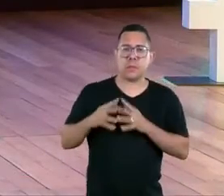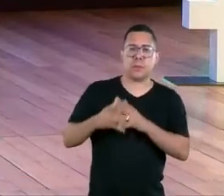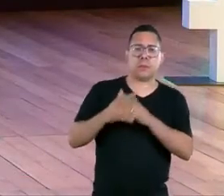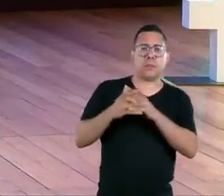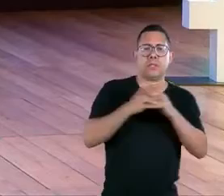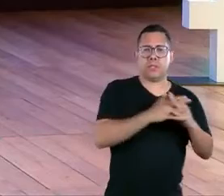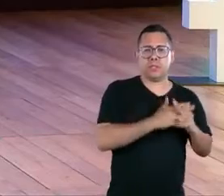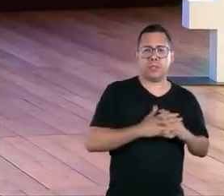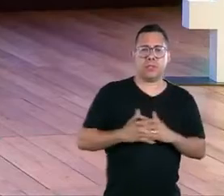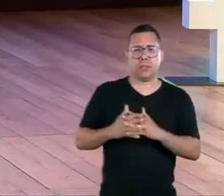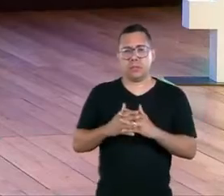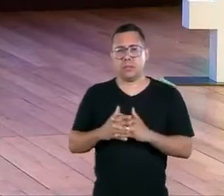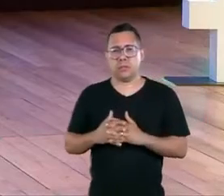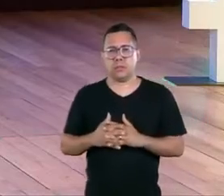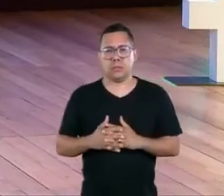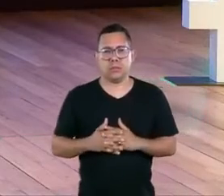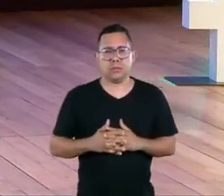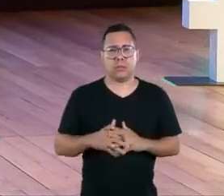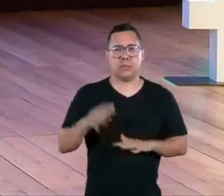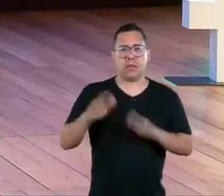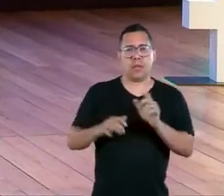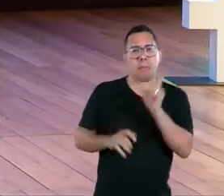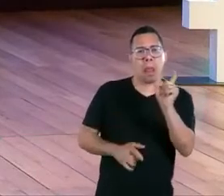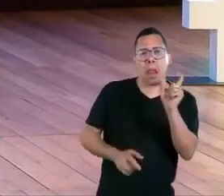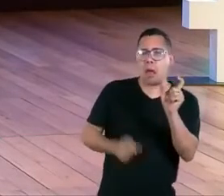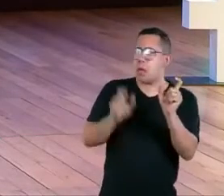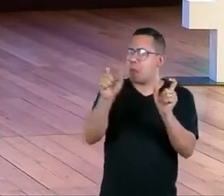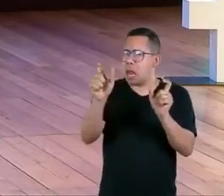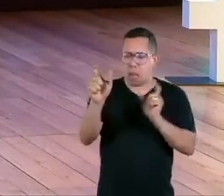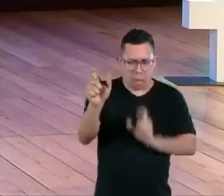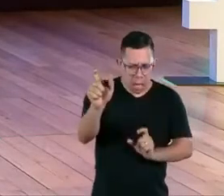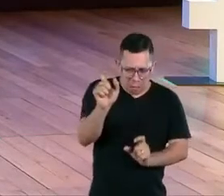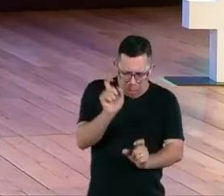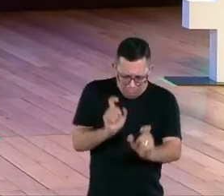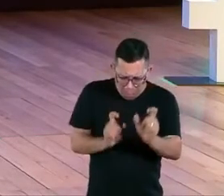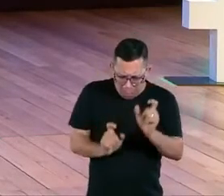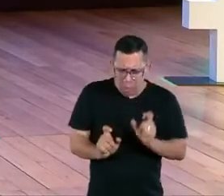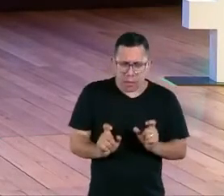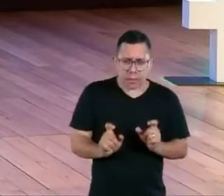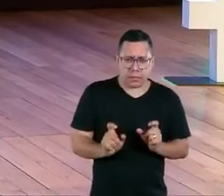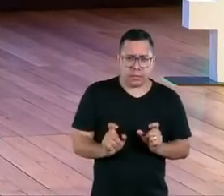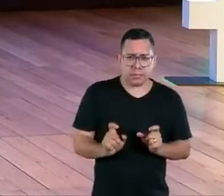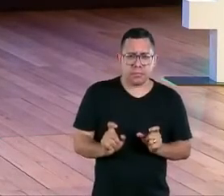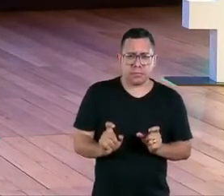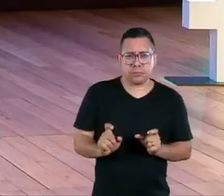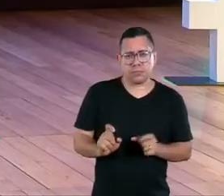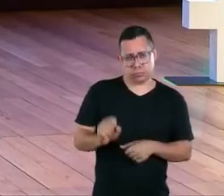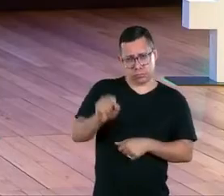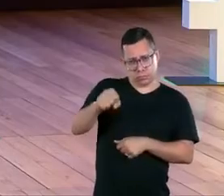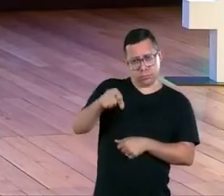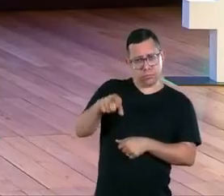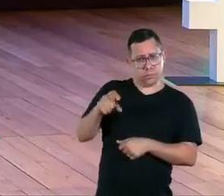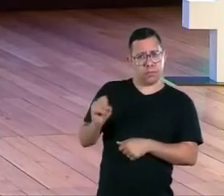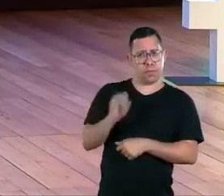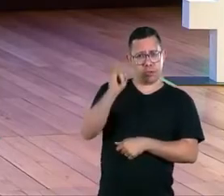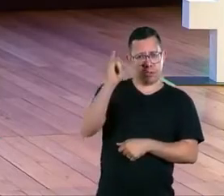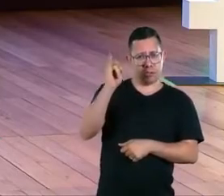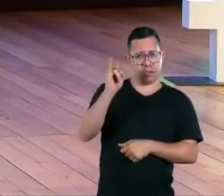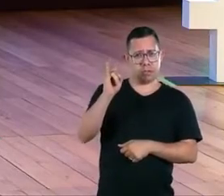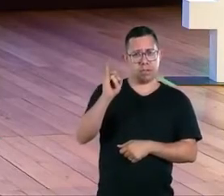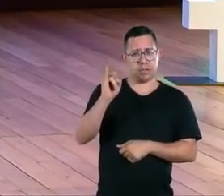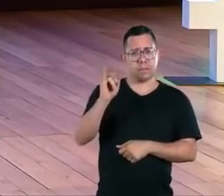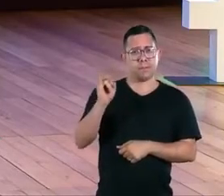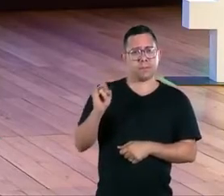e contraditórias, com as palavras ortograficamente escritas erradas, né? Apesar de tudo isso ser importante, a